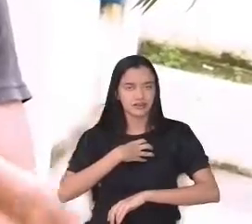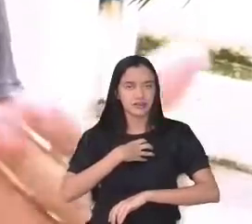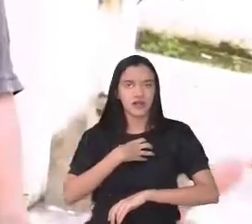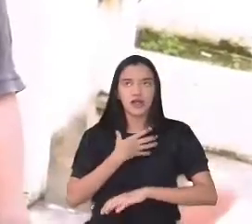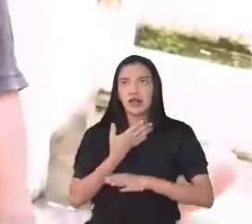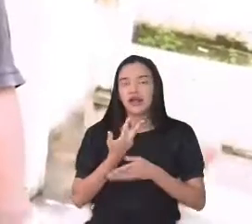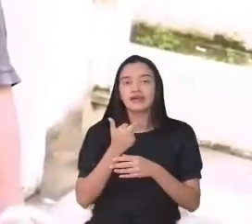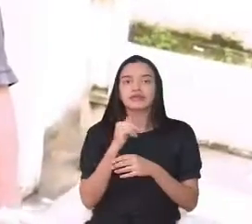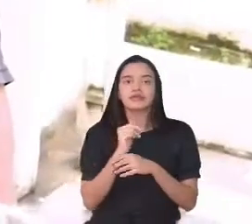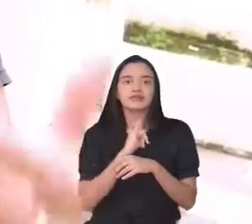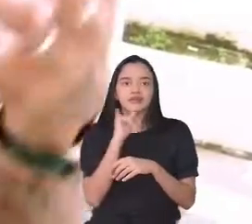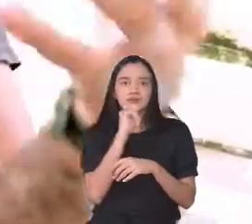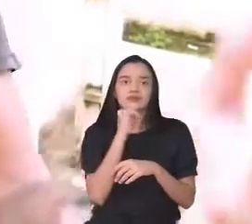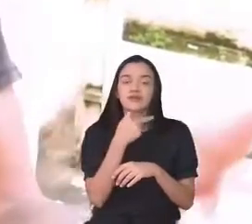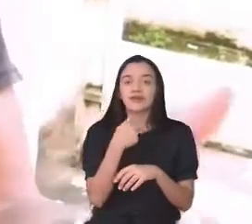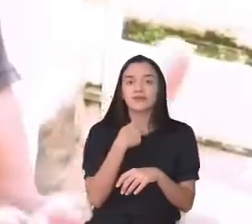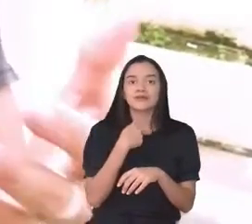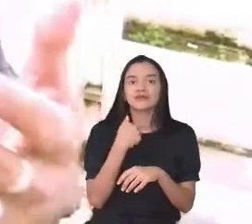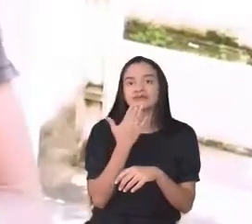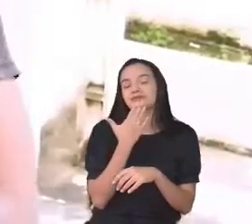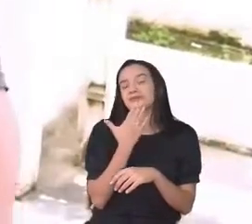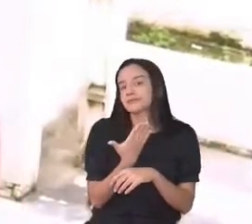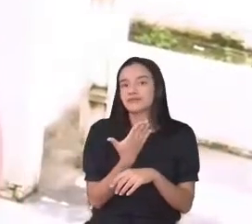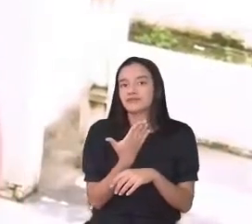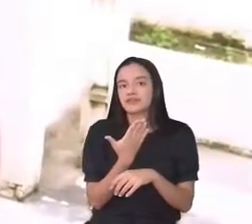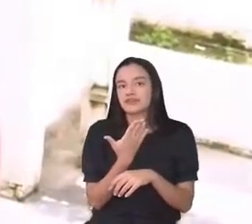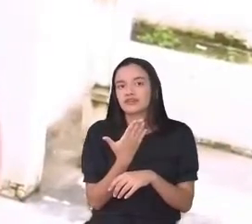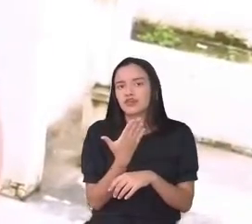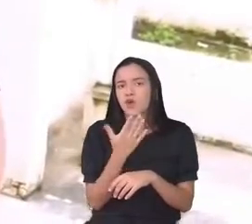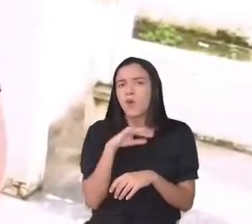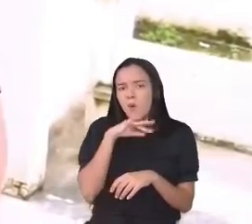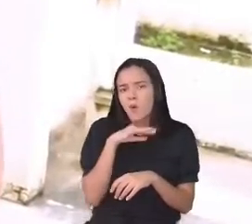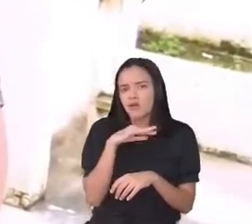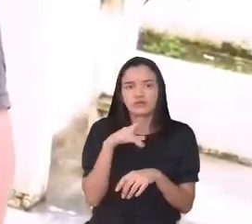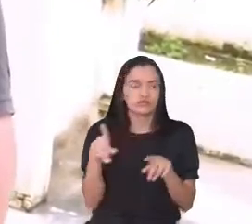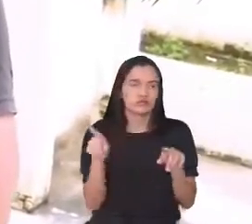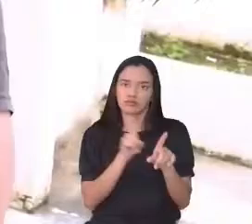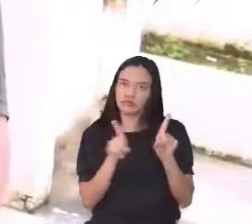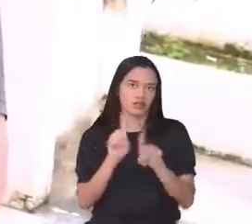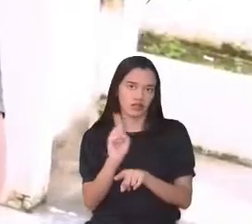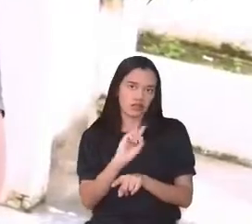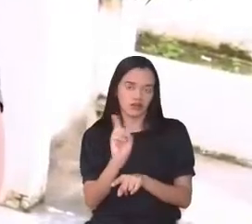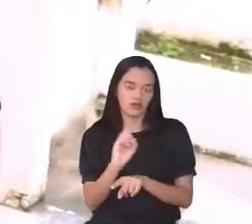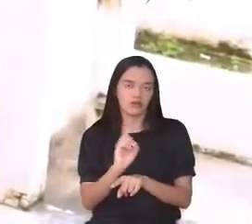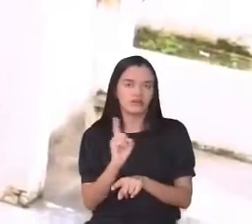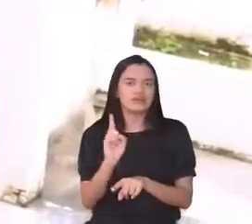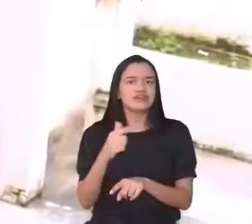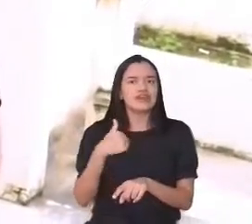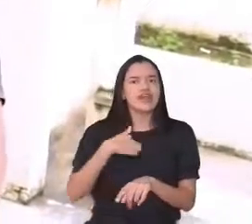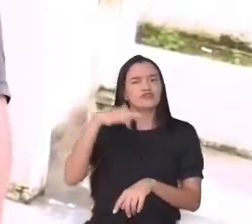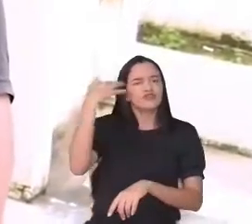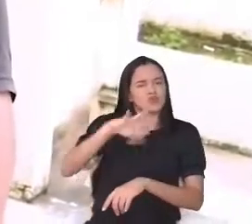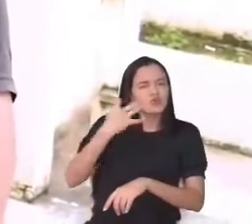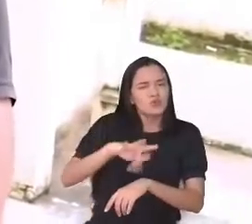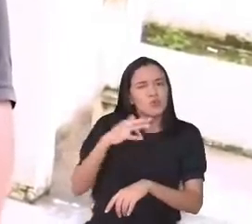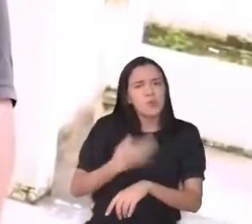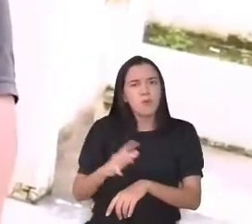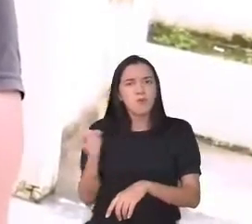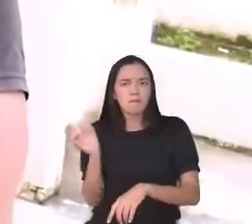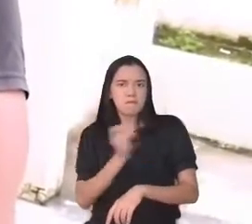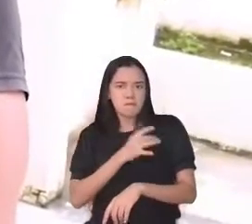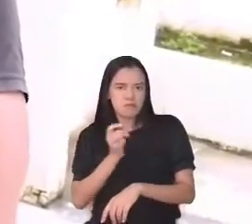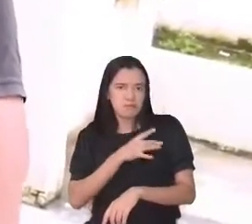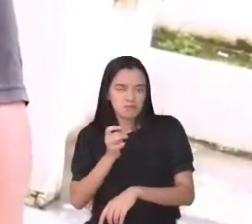ser bom, de preferência, mas pode ser ruim também. A gente sente dor, a gente sente medo, a gente